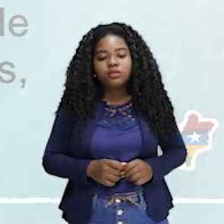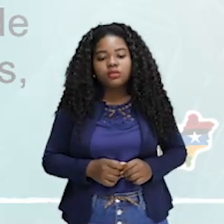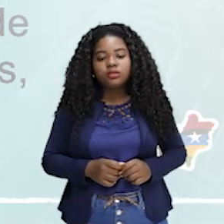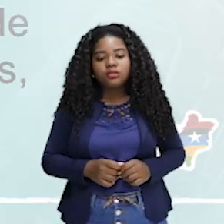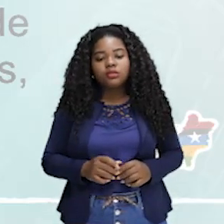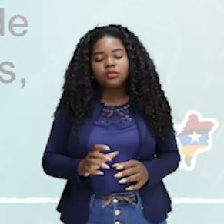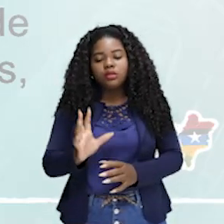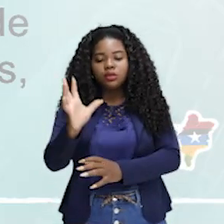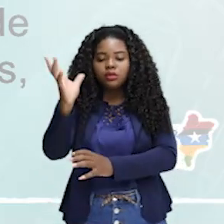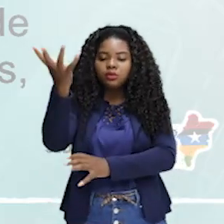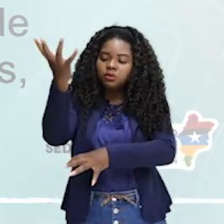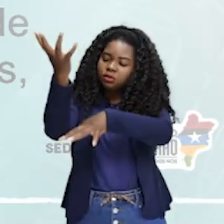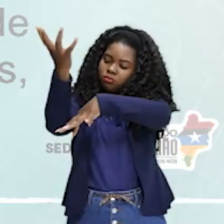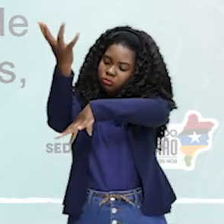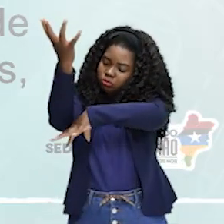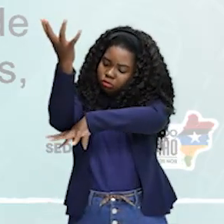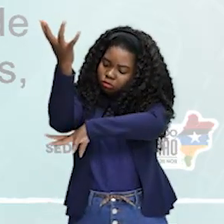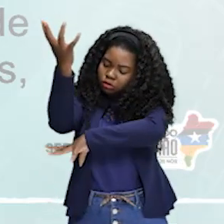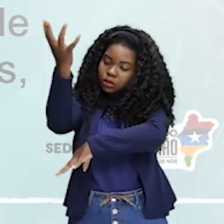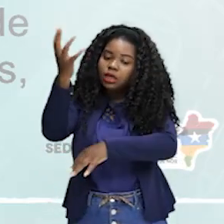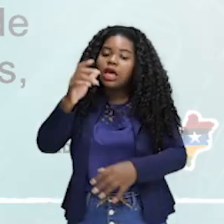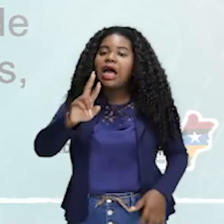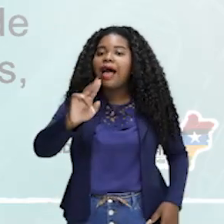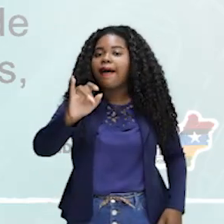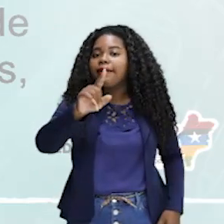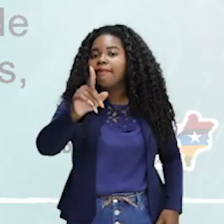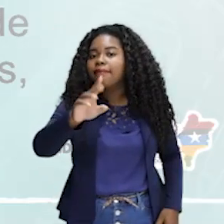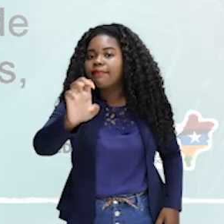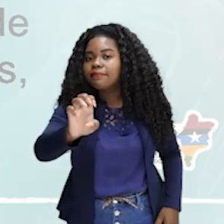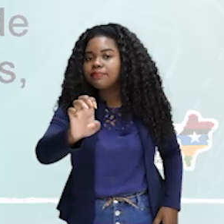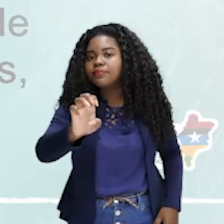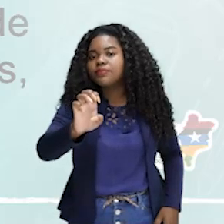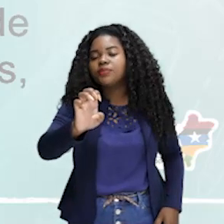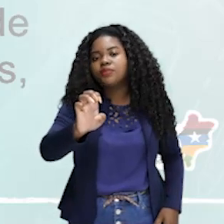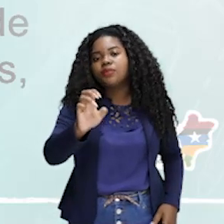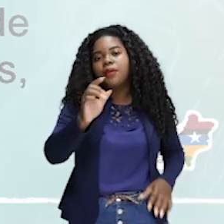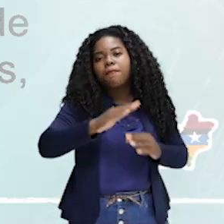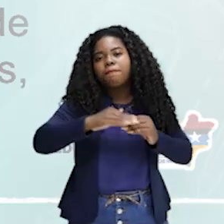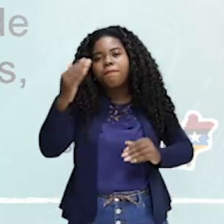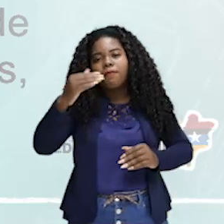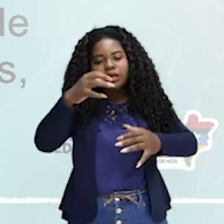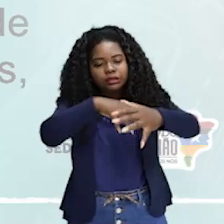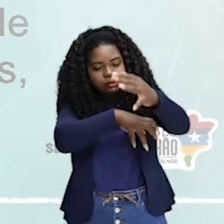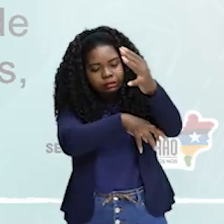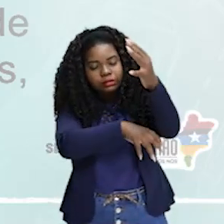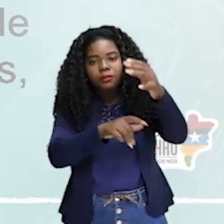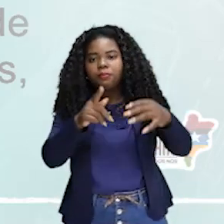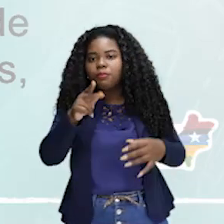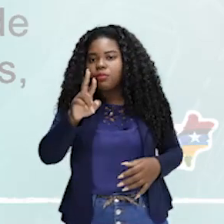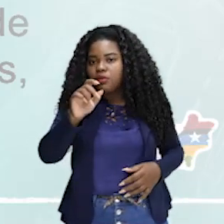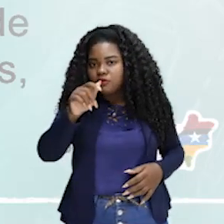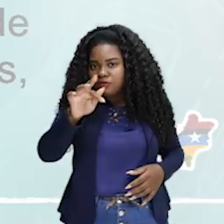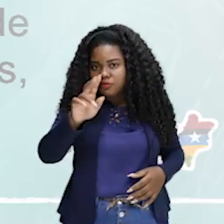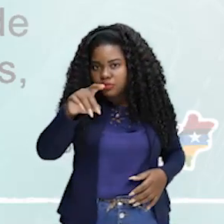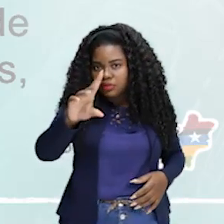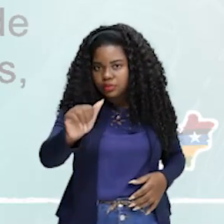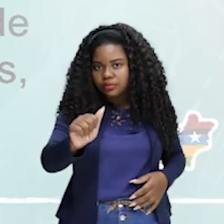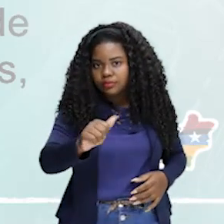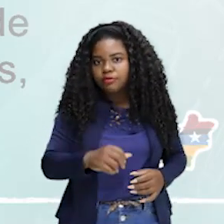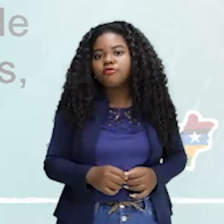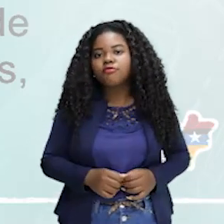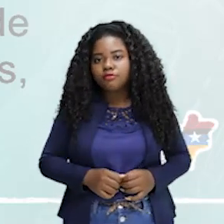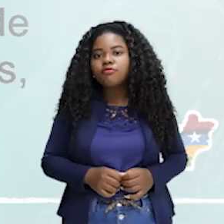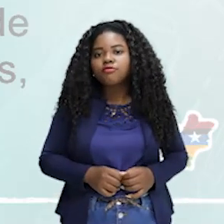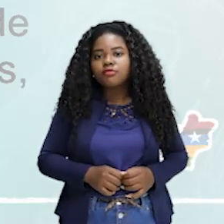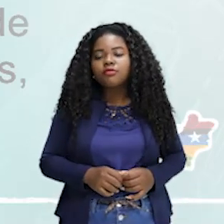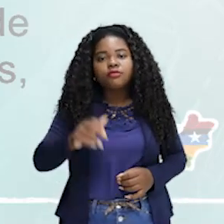mais profundas, folhas grossas e troncos retorcidos, porque a quantidade hídrica já diminui, se comparado com a floresta equatorial. Na